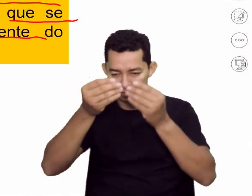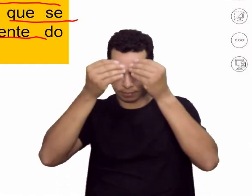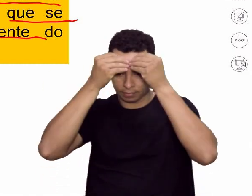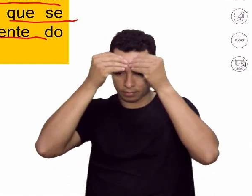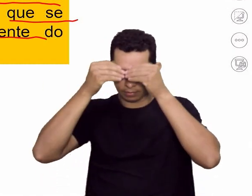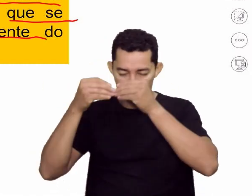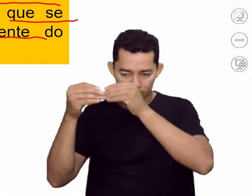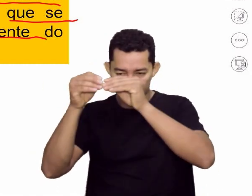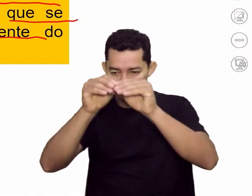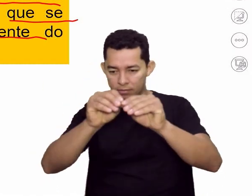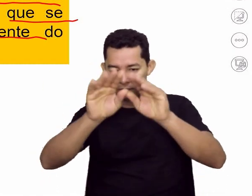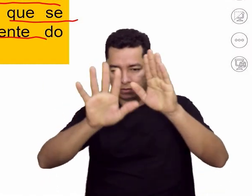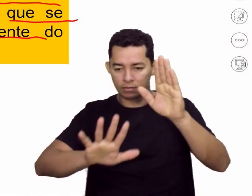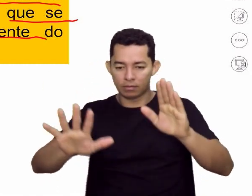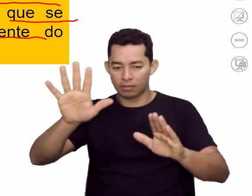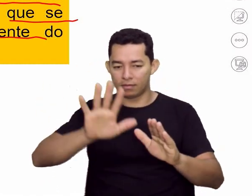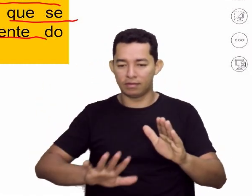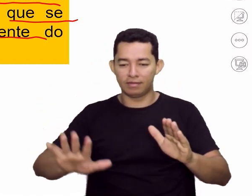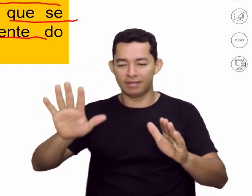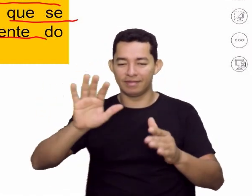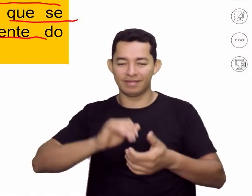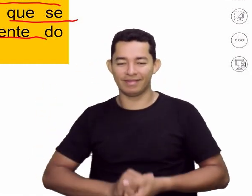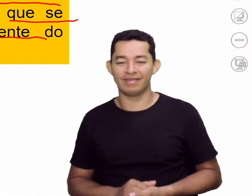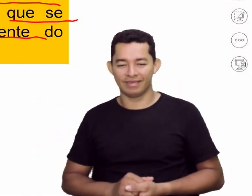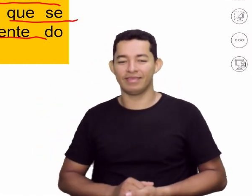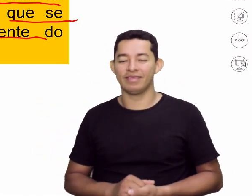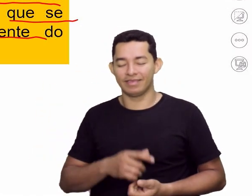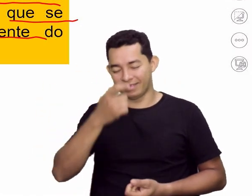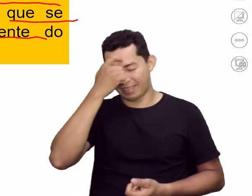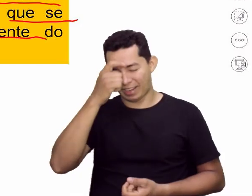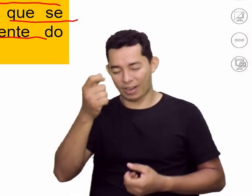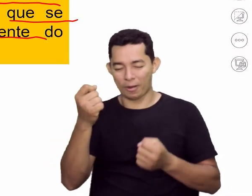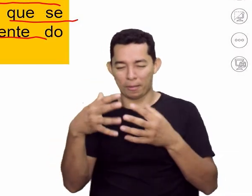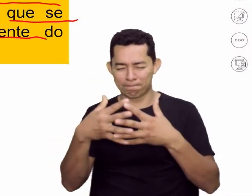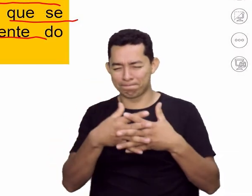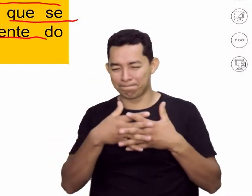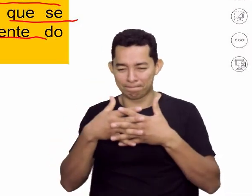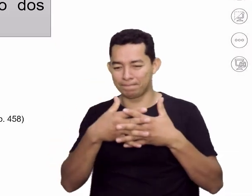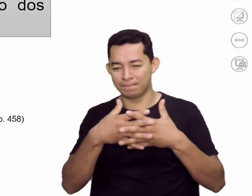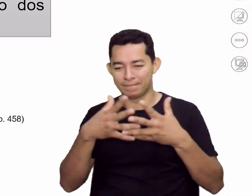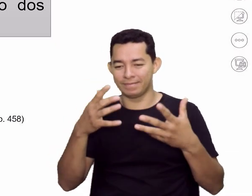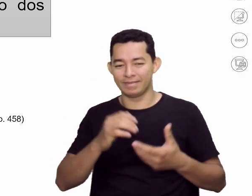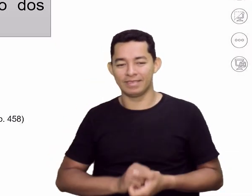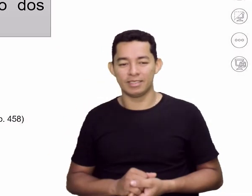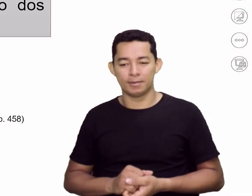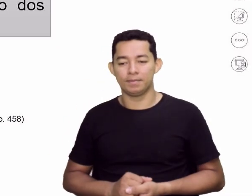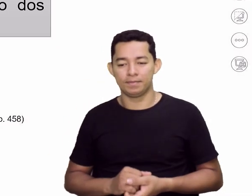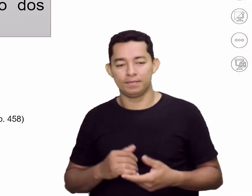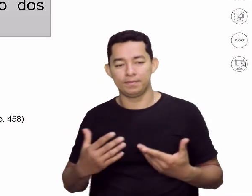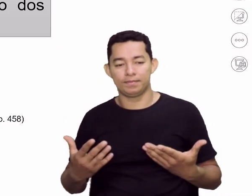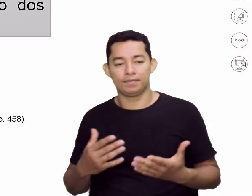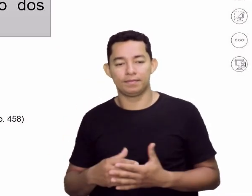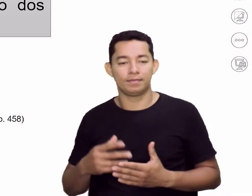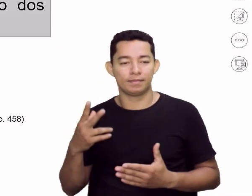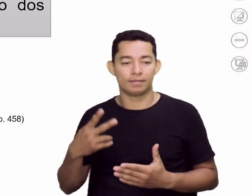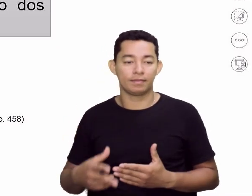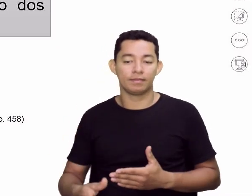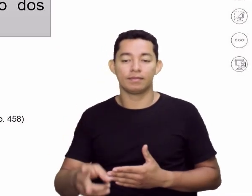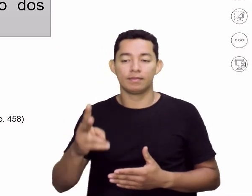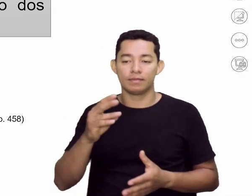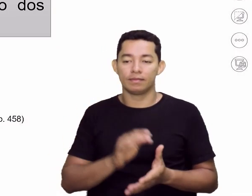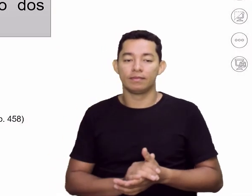o inconsciente dele como é cheio de confusão. Não é verdade? Então, seguindo aqui, ó,